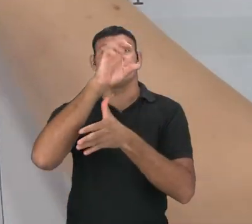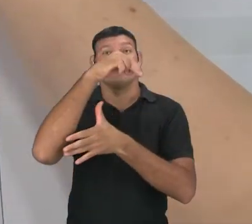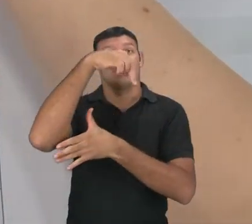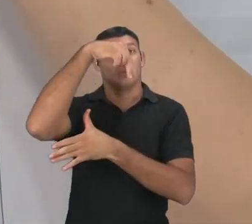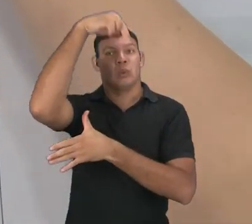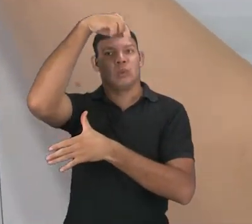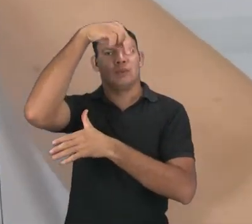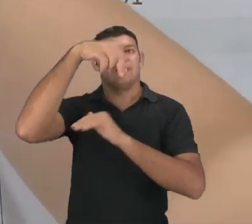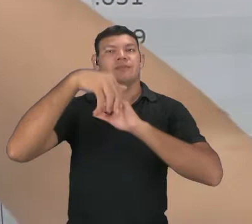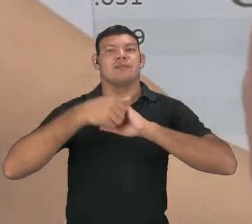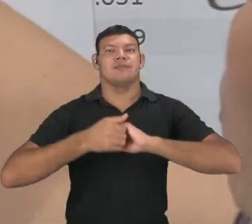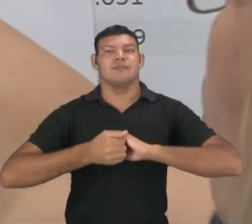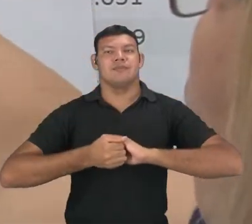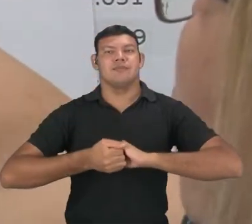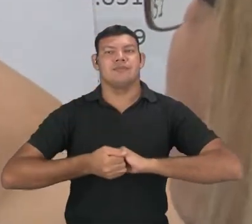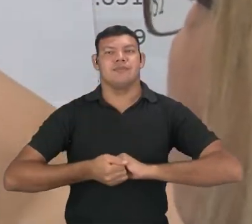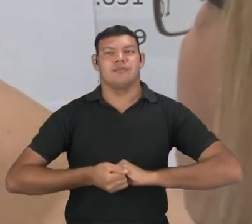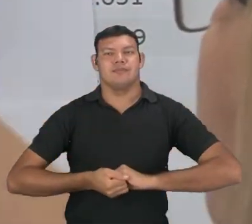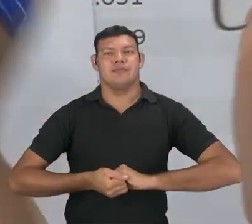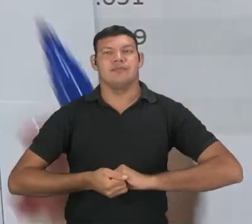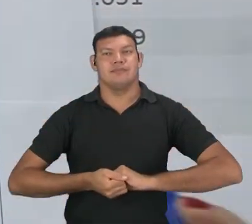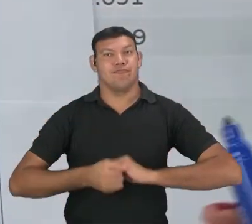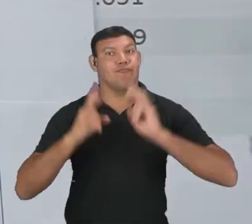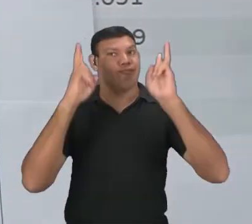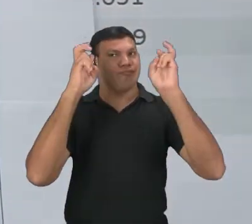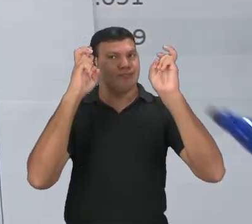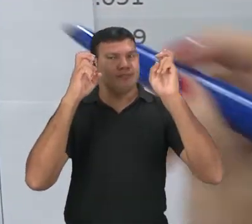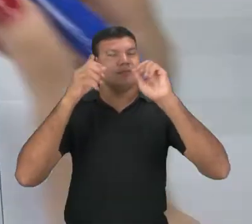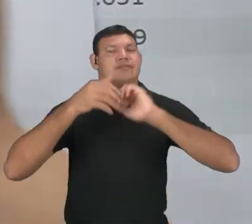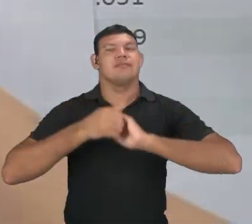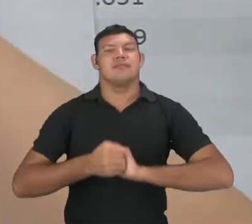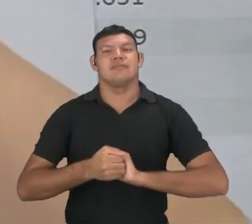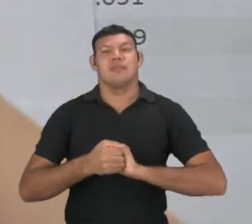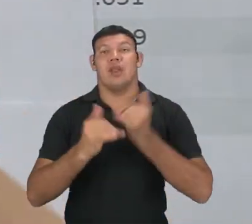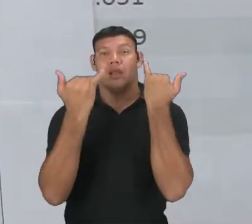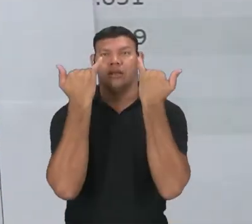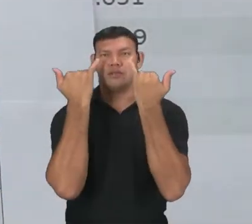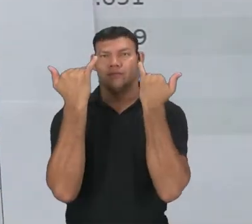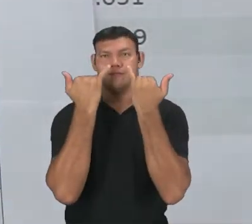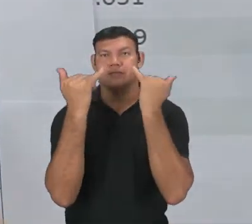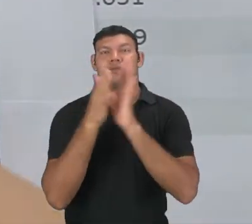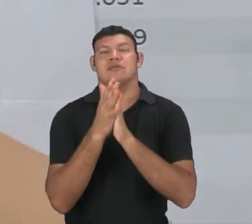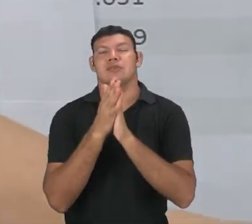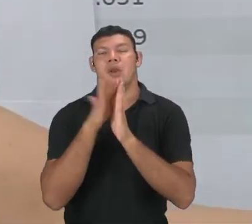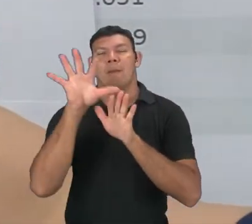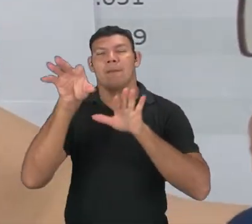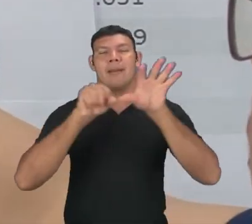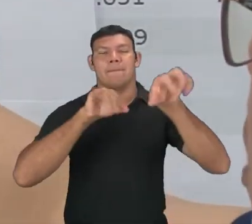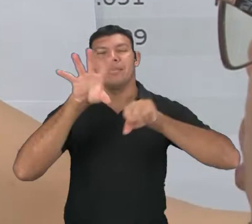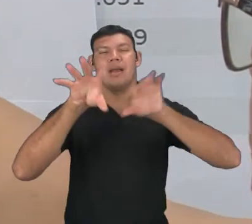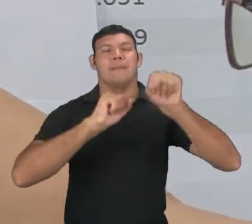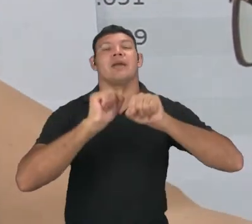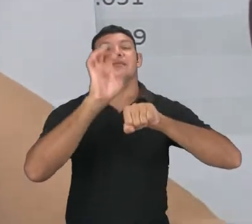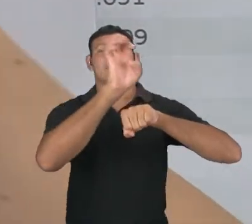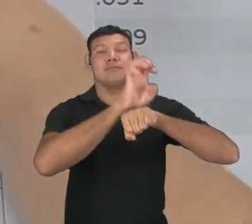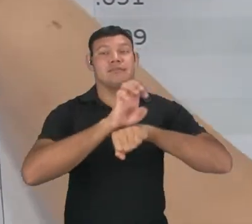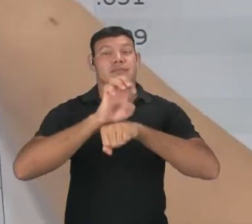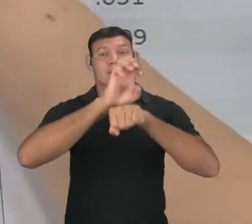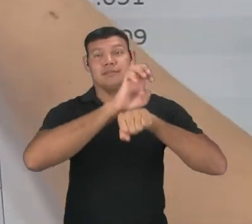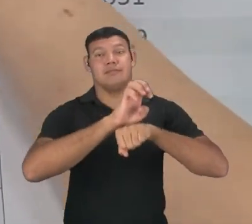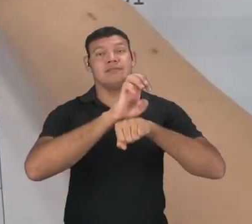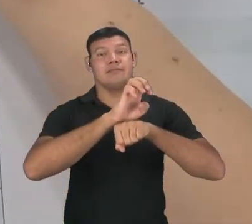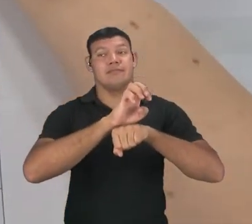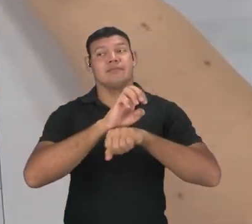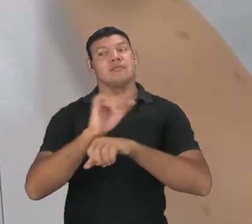da região norte. Esse é meu título. As informações que foram colhidas, os